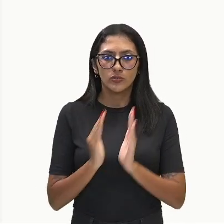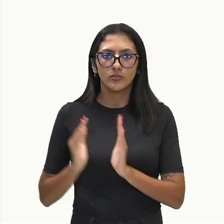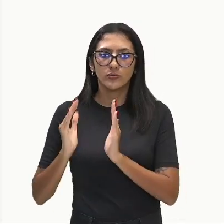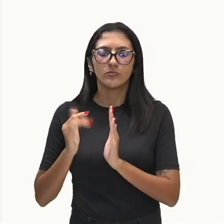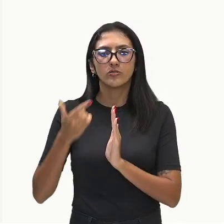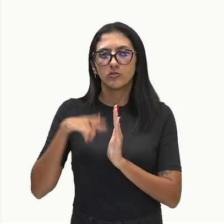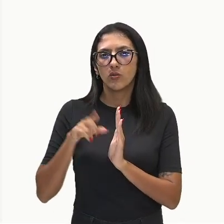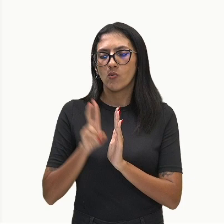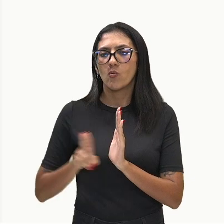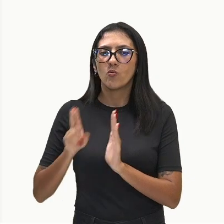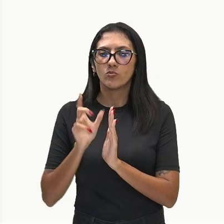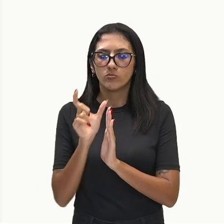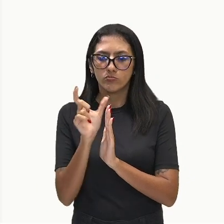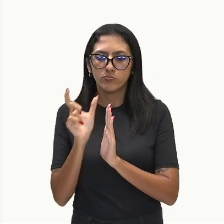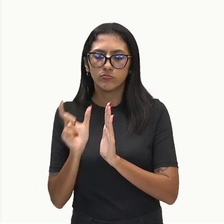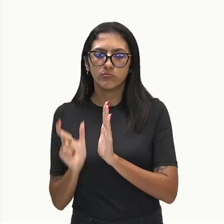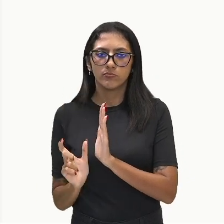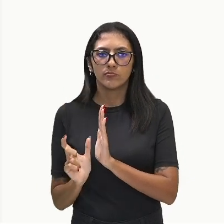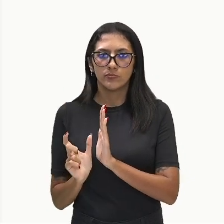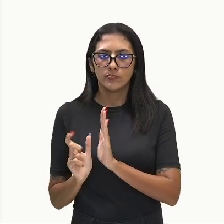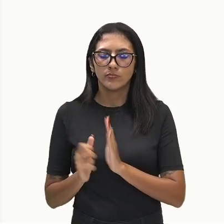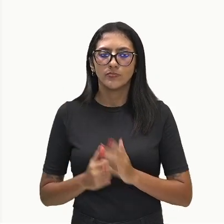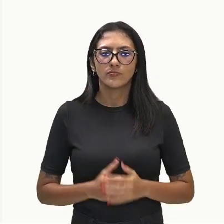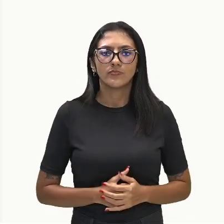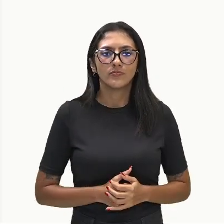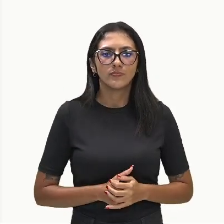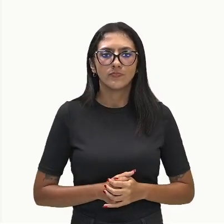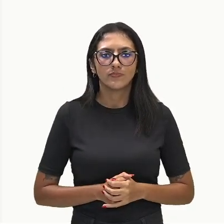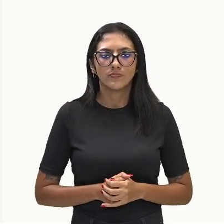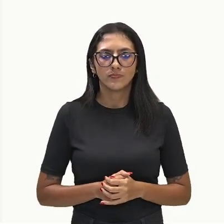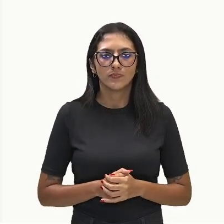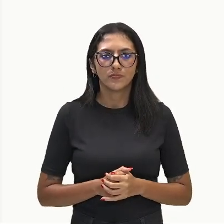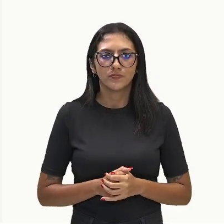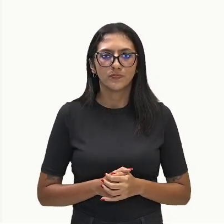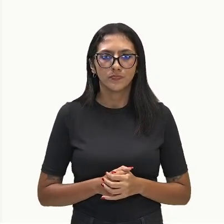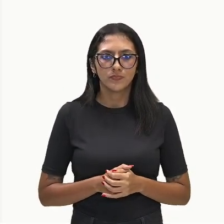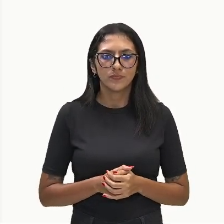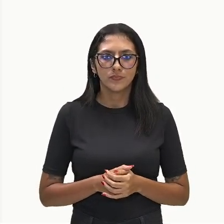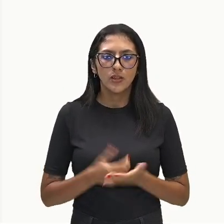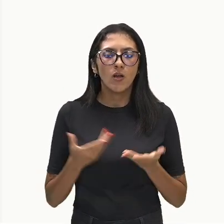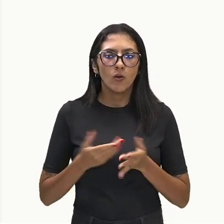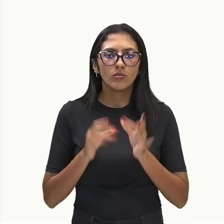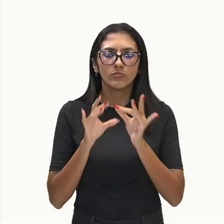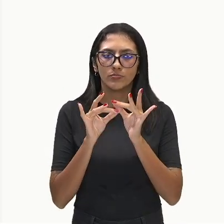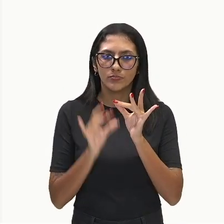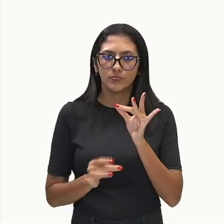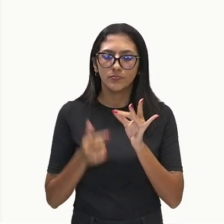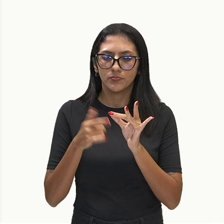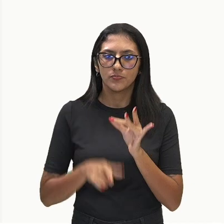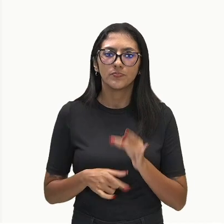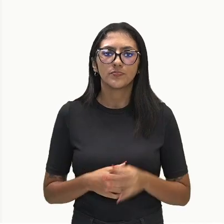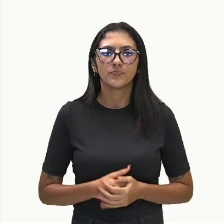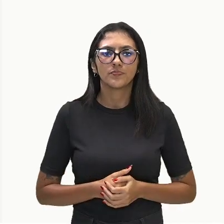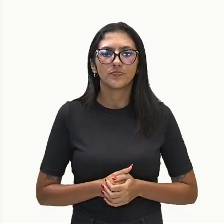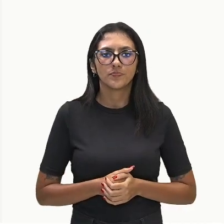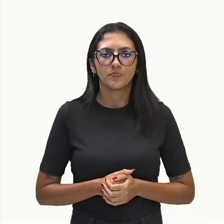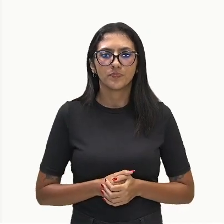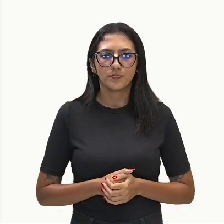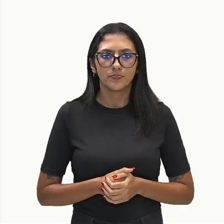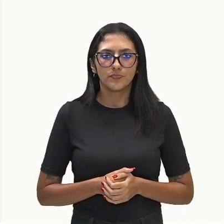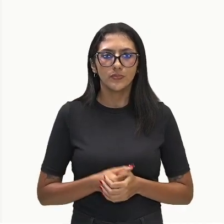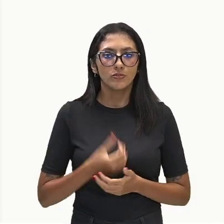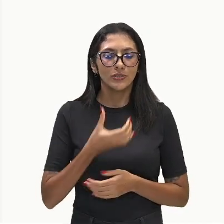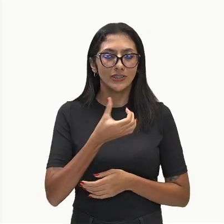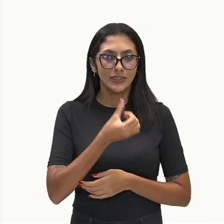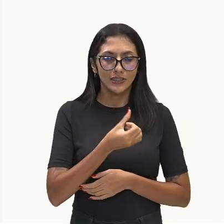repete, 64 menos y ao quadrado. E aí a gente vai desenvolvendo. O 64